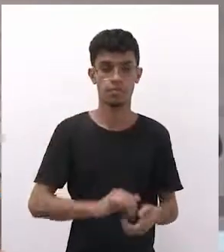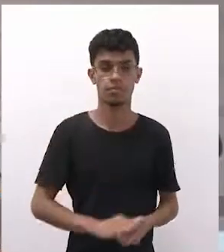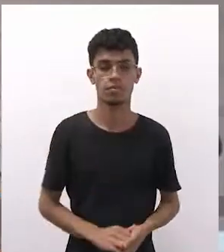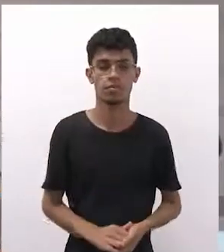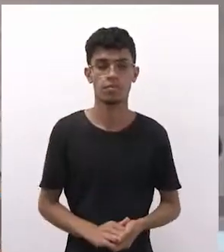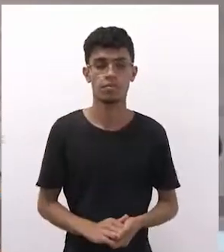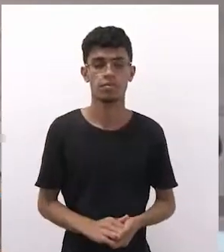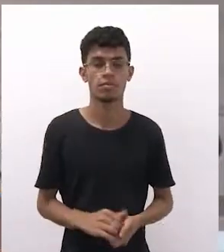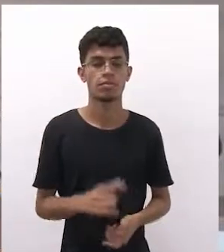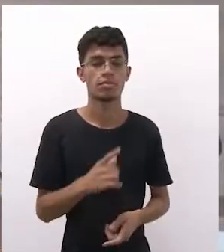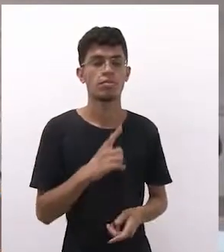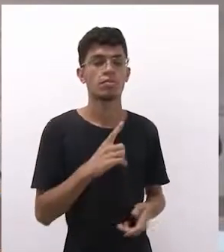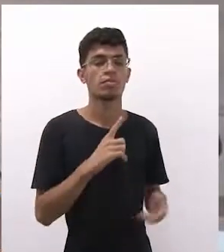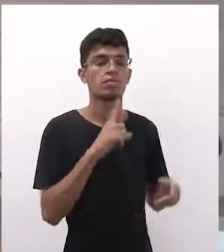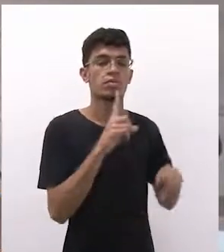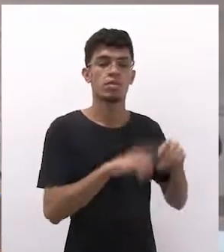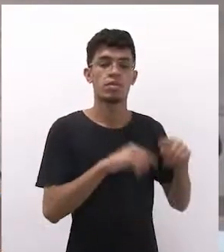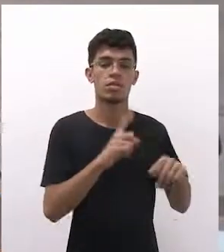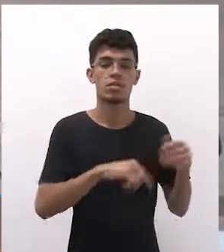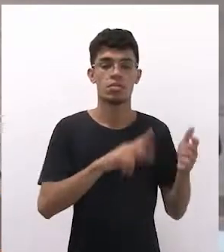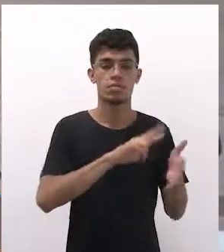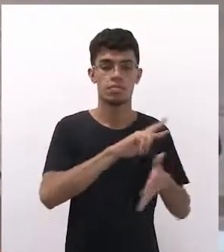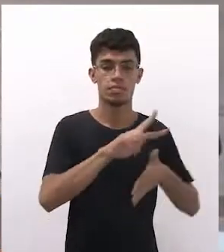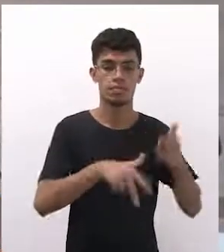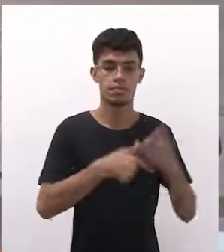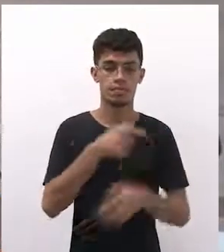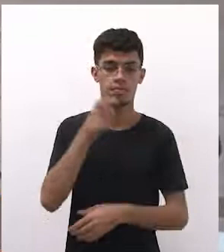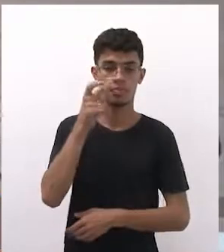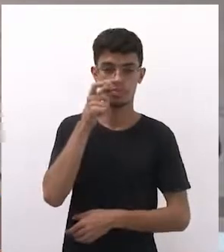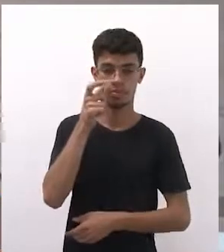muitos materiais interessantes,